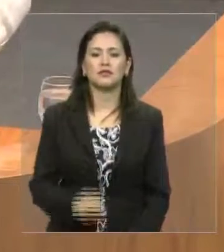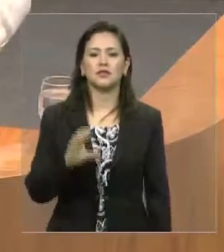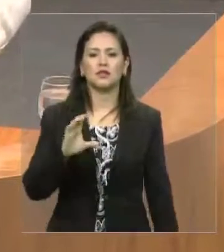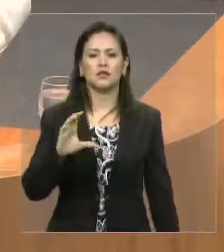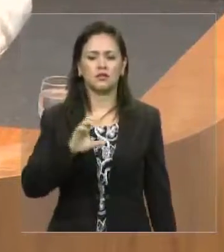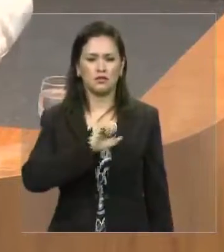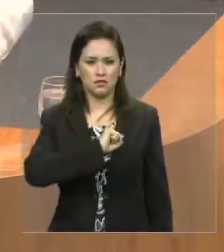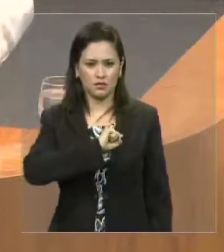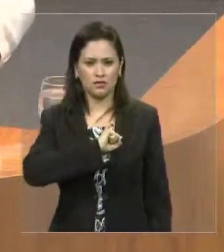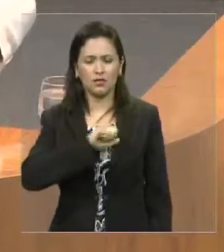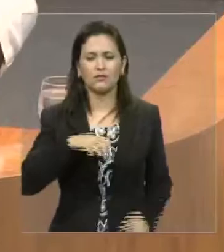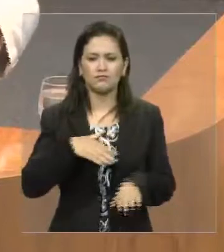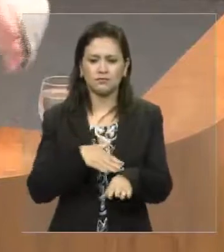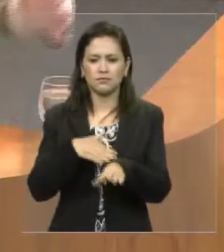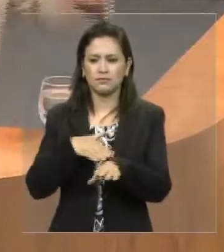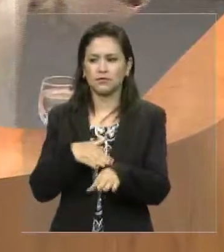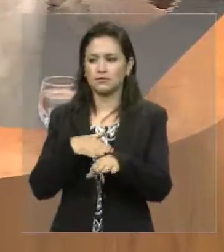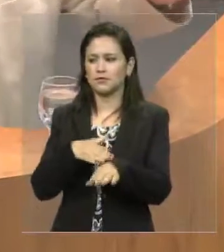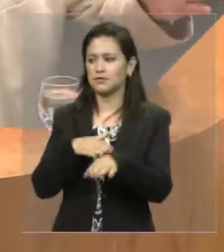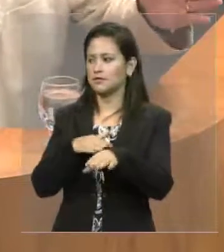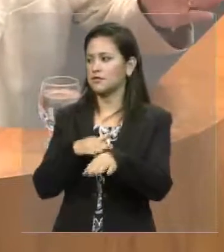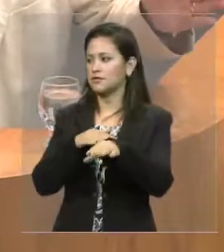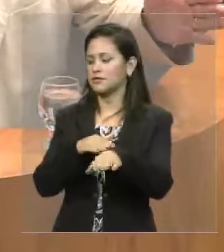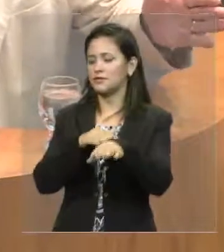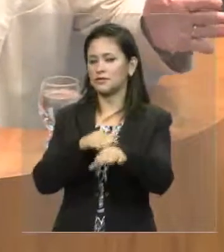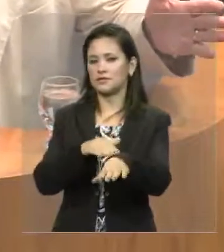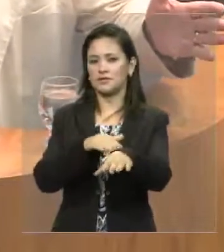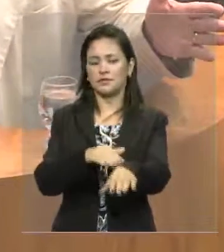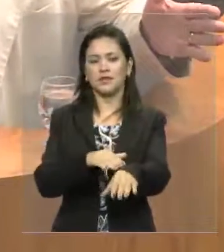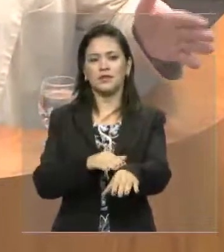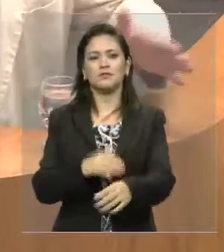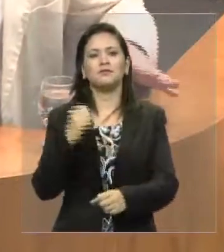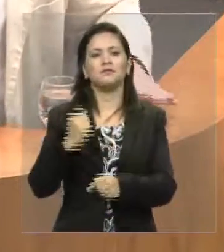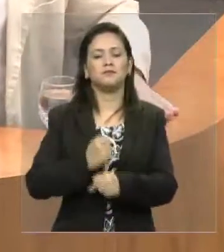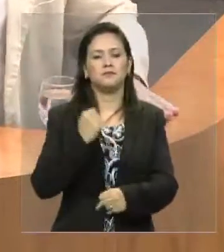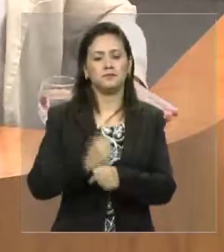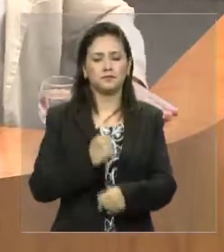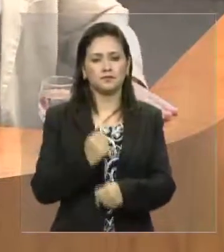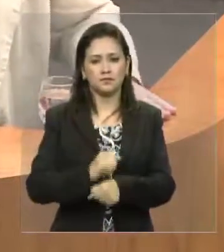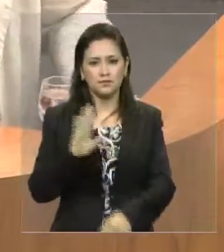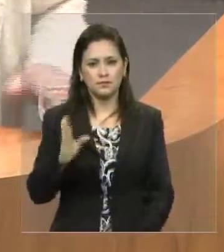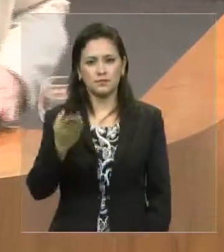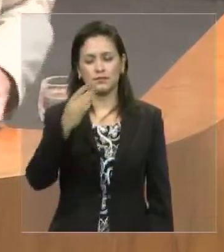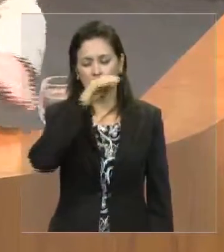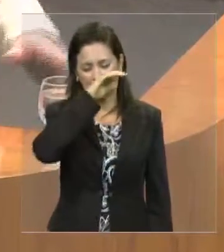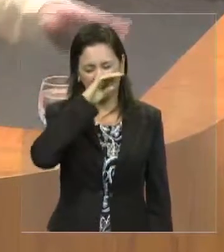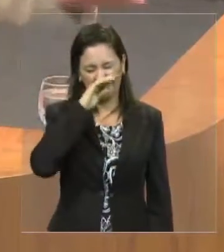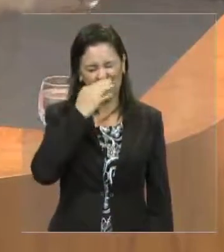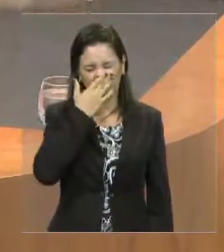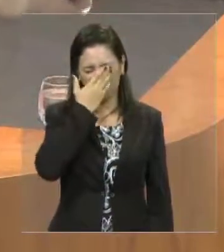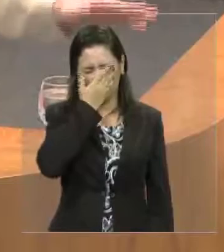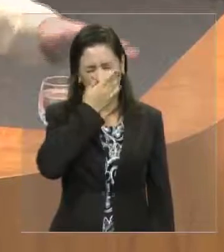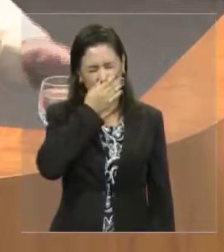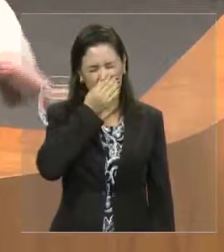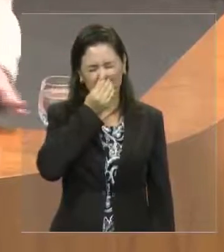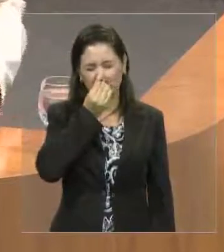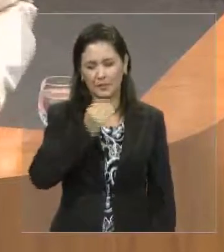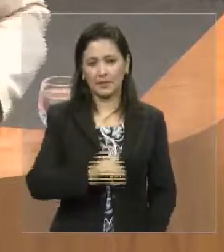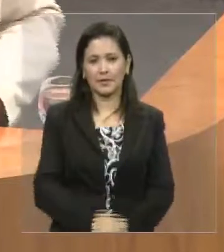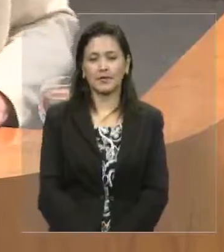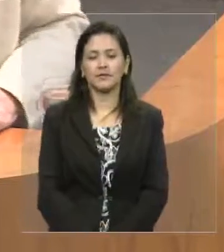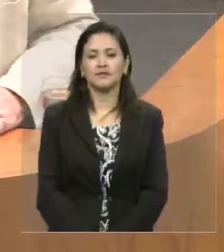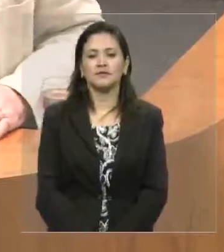de engarrafamento, mas por uma obra que está sendo realizada num horário que, inclusive, esta Assembleia,